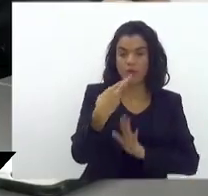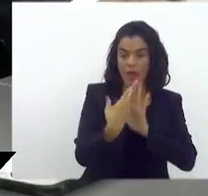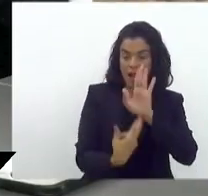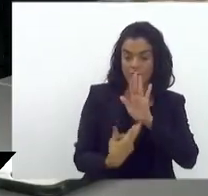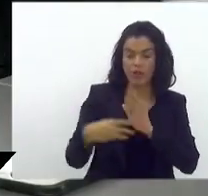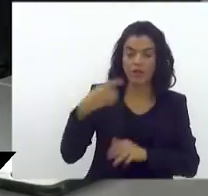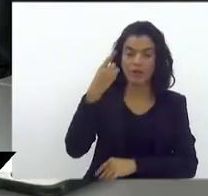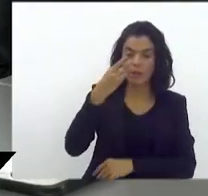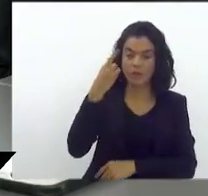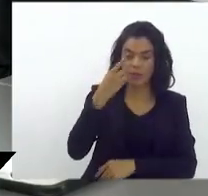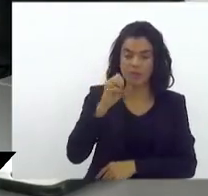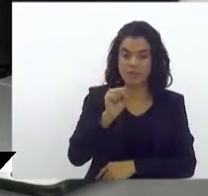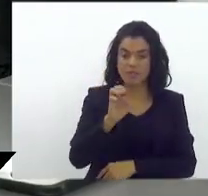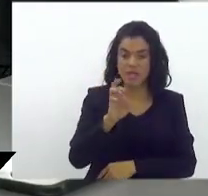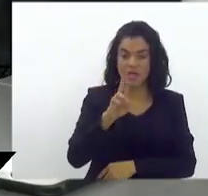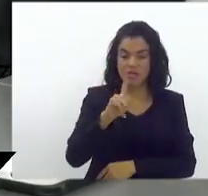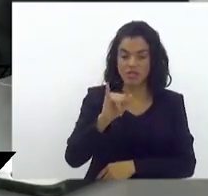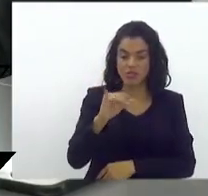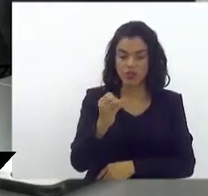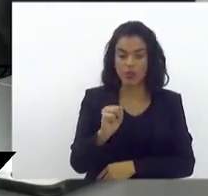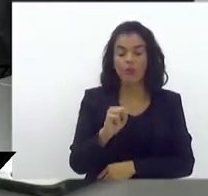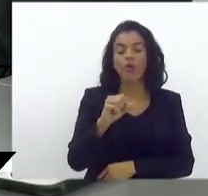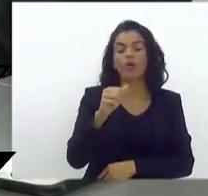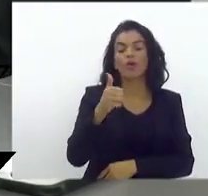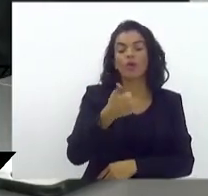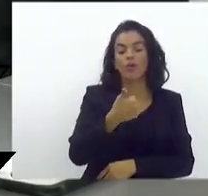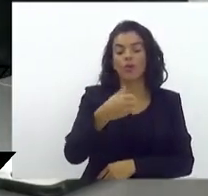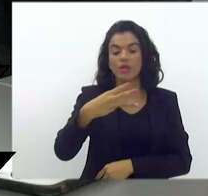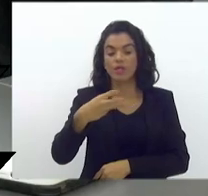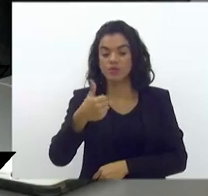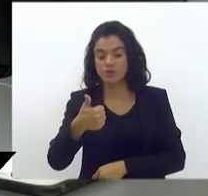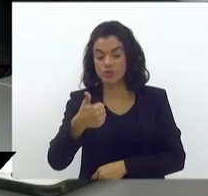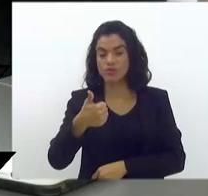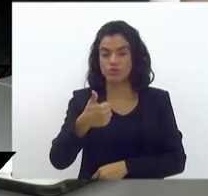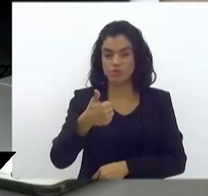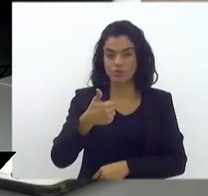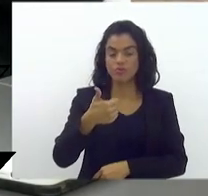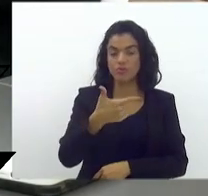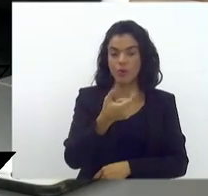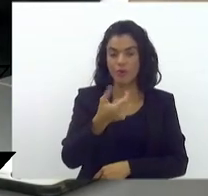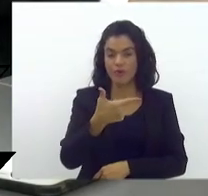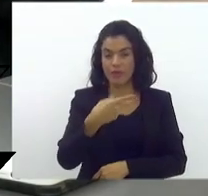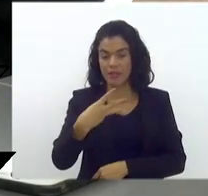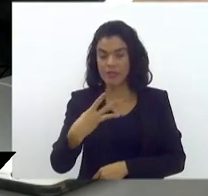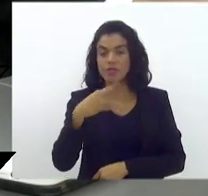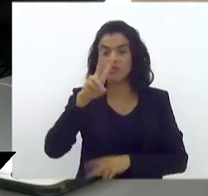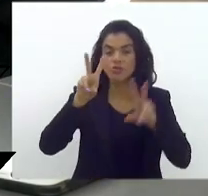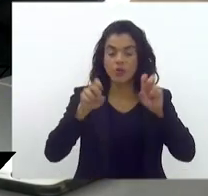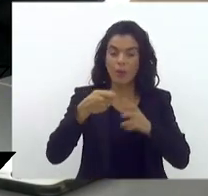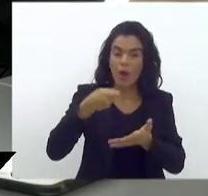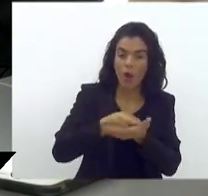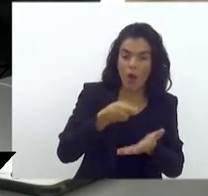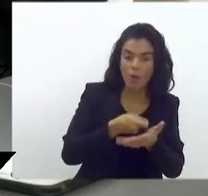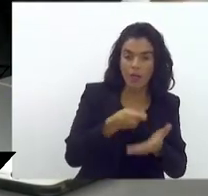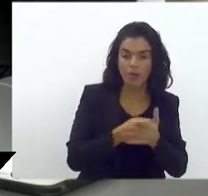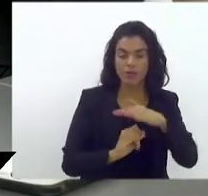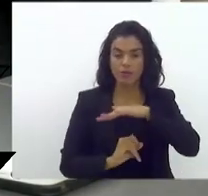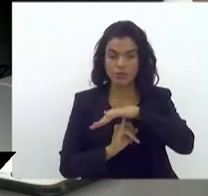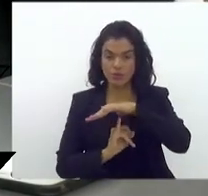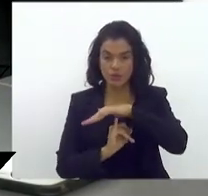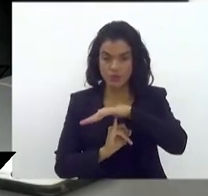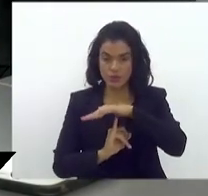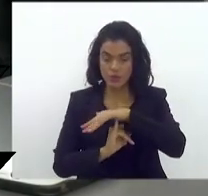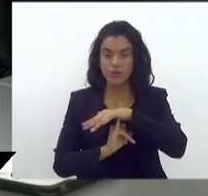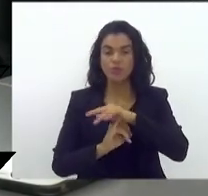doutor Serginho. É o PL 131 de 23, de autoria do deputado Márcio Canella, que dispõe sobre a obrigatoriedade das instituições